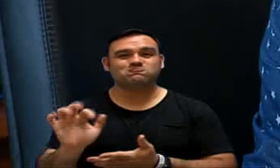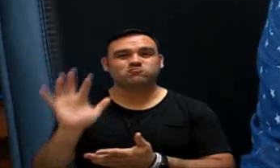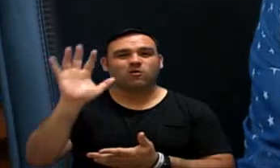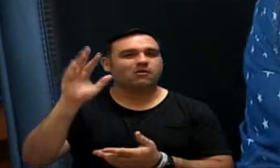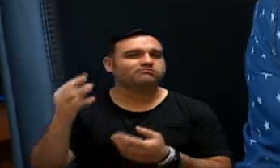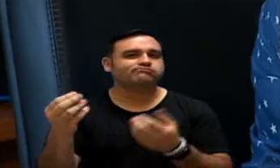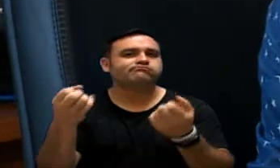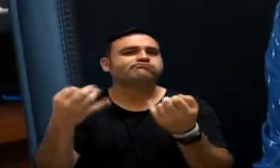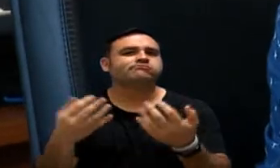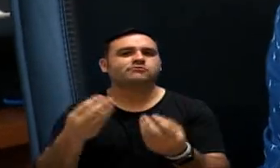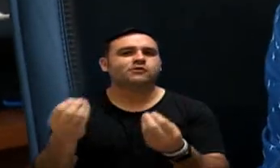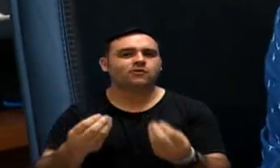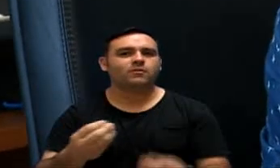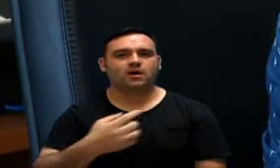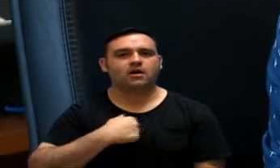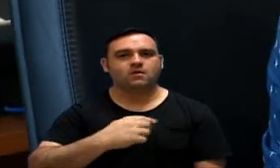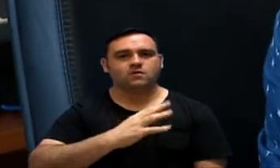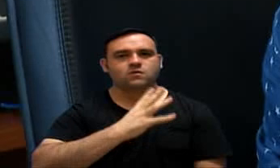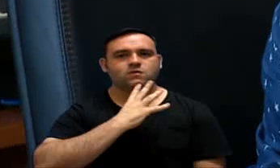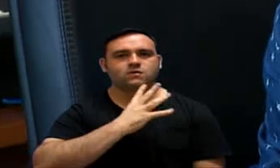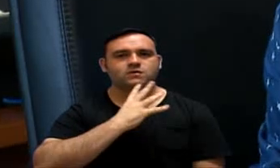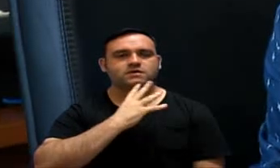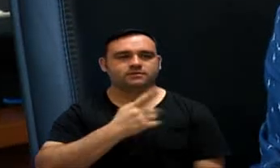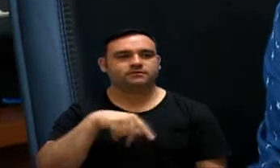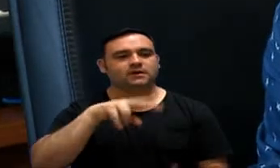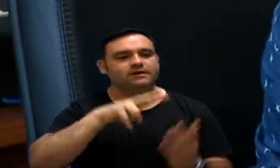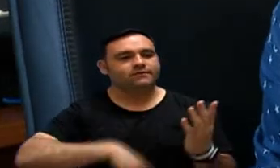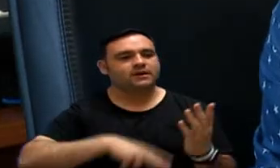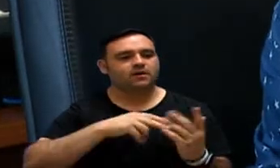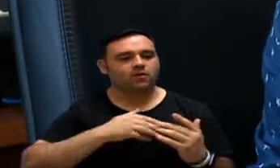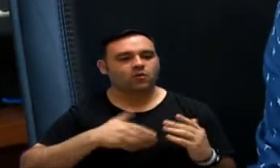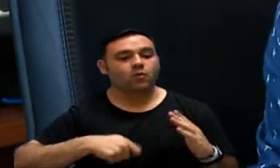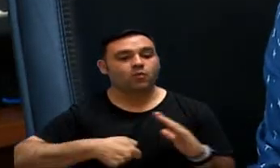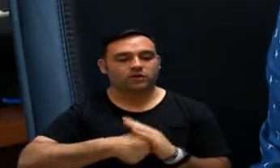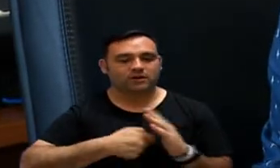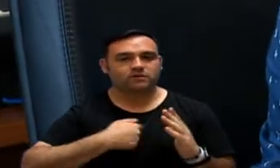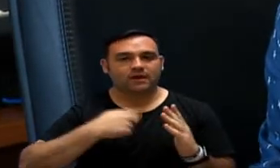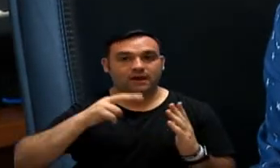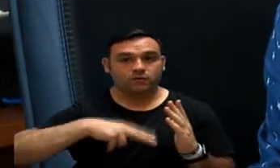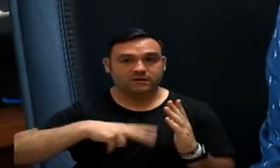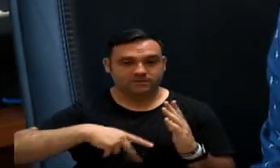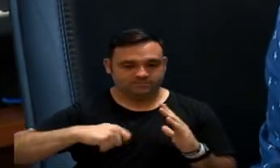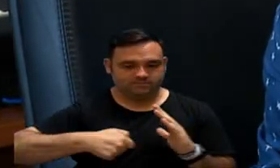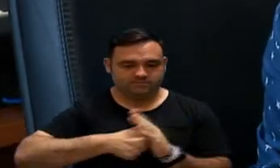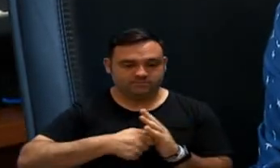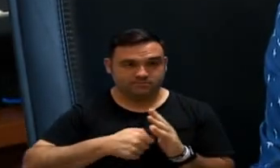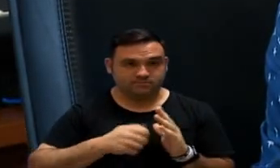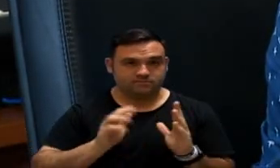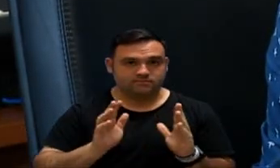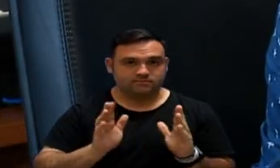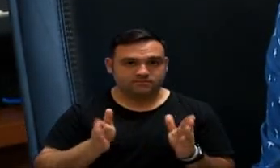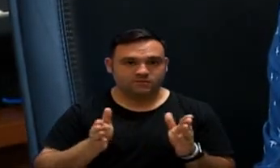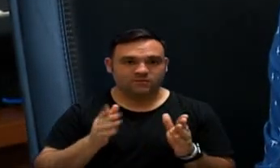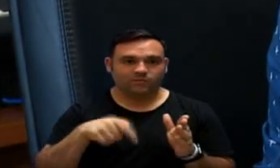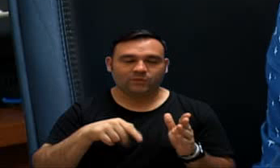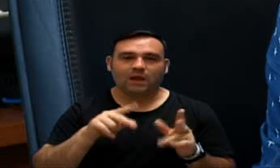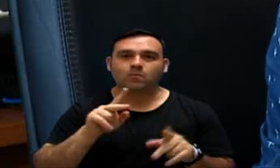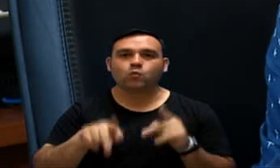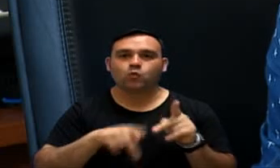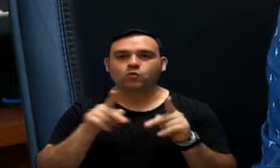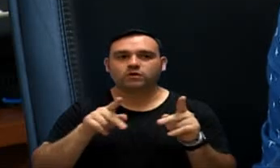superfaturada. Eu conheço, lendo o processo, do que eu pude ler do processo, que é